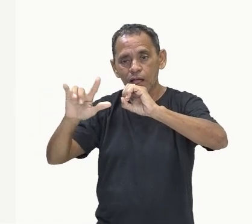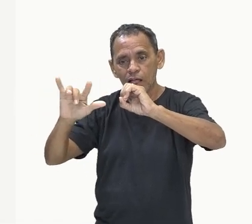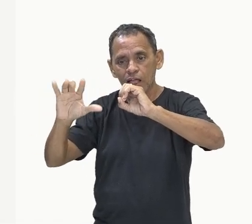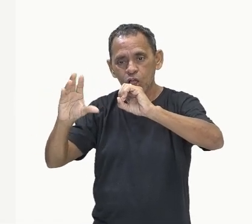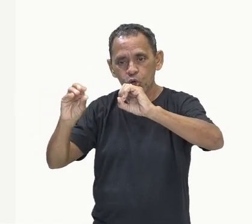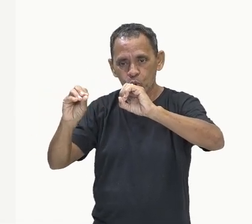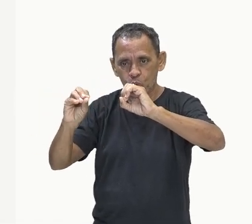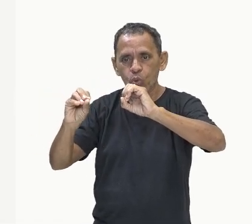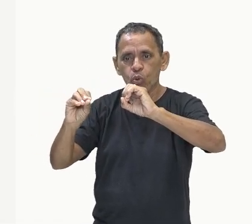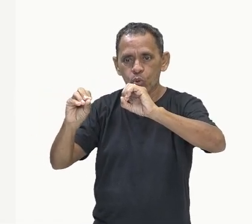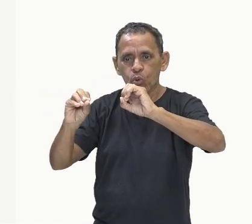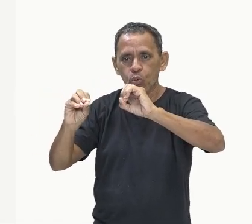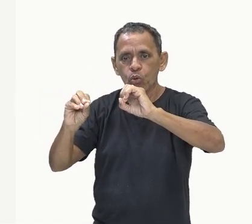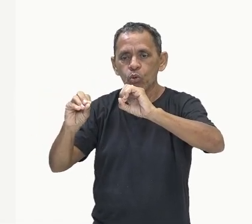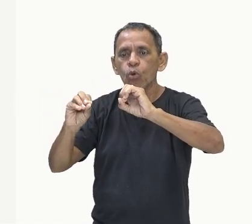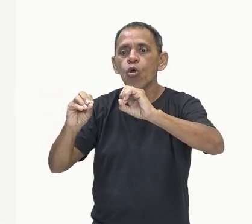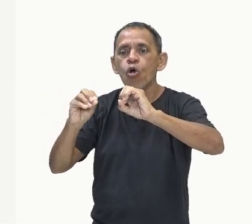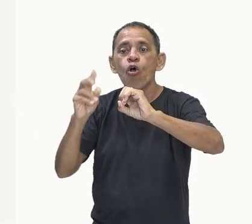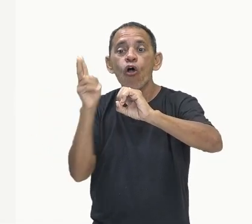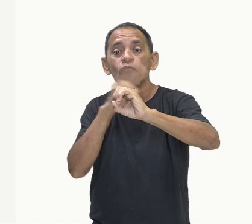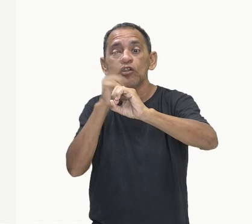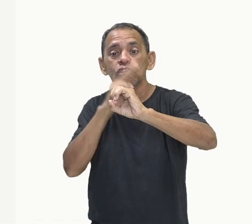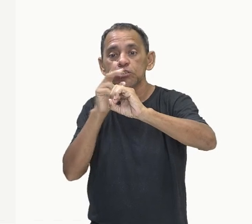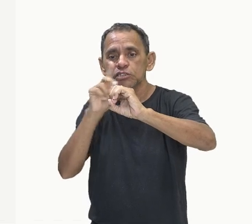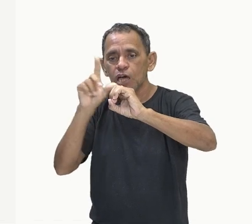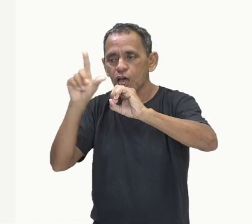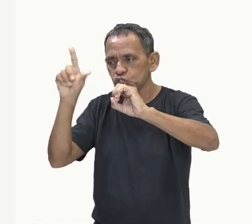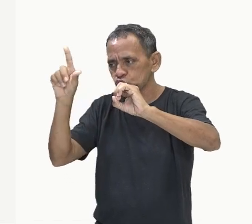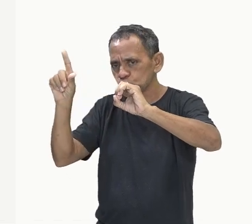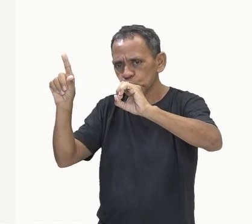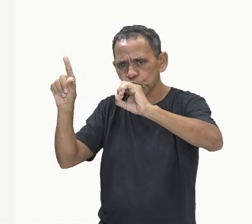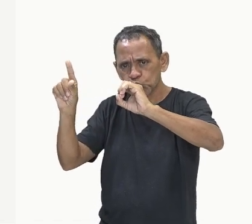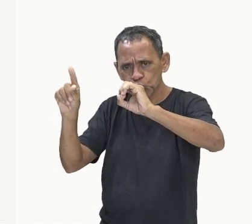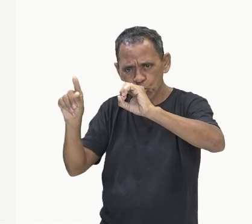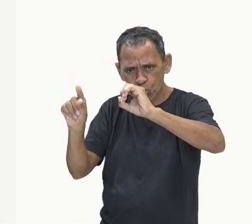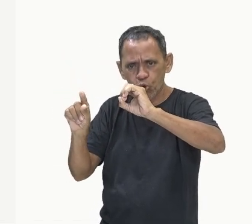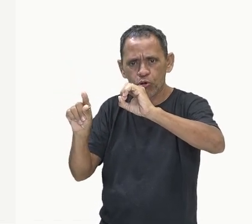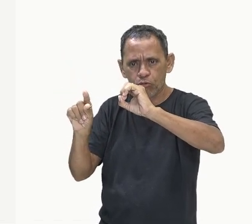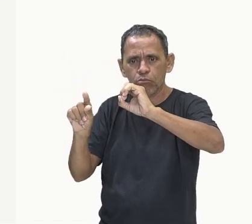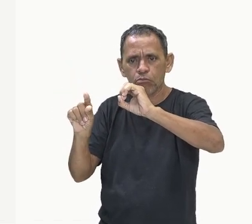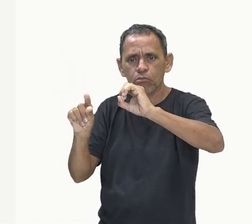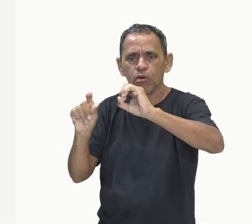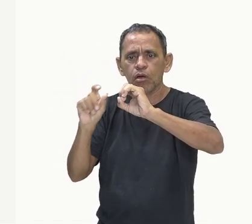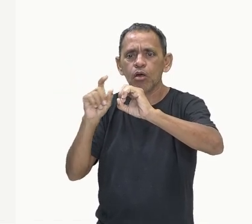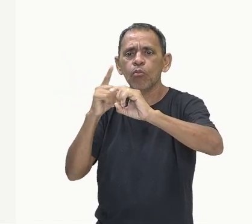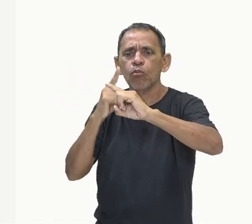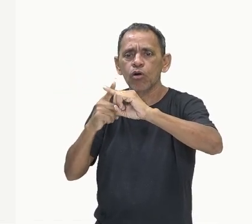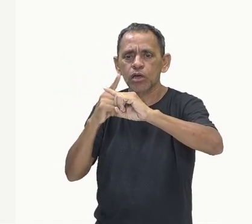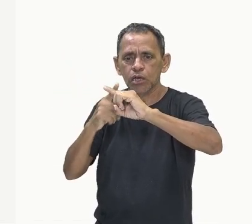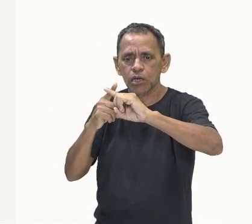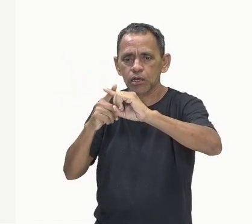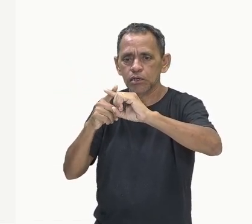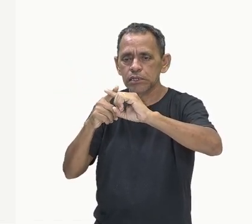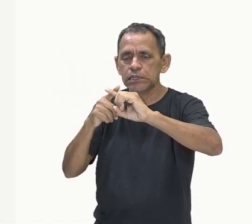planeta é menor do que quando o planeta está nessa outra posição aqui, ó. Imagine que durante o percurso o planeta